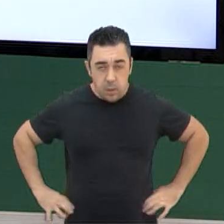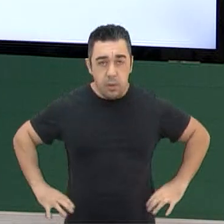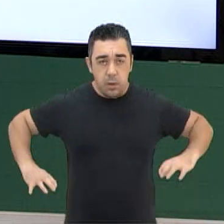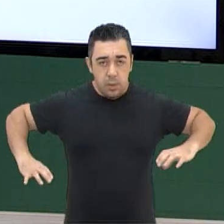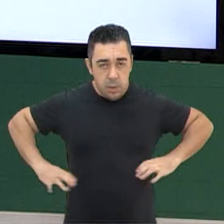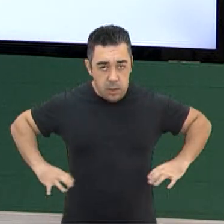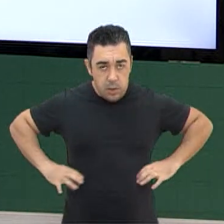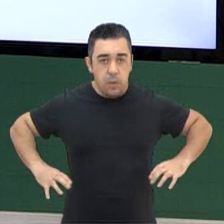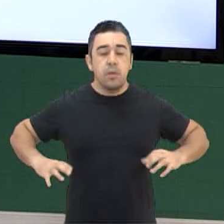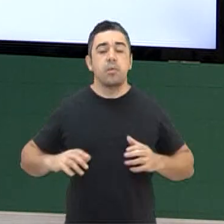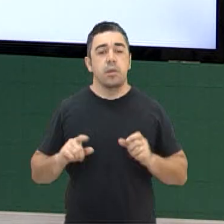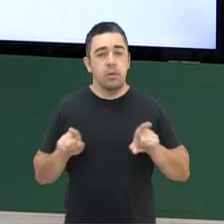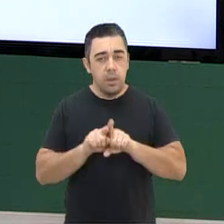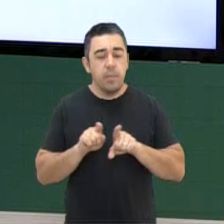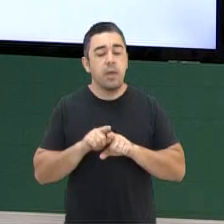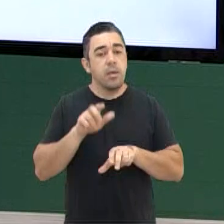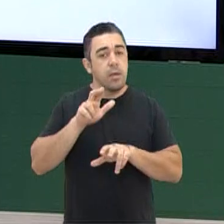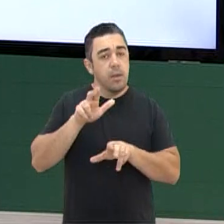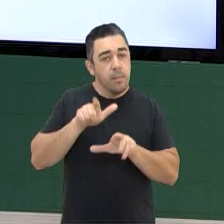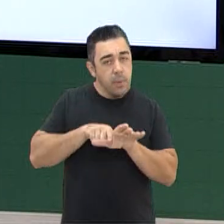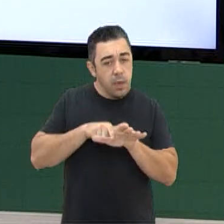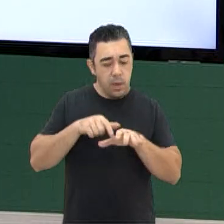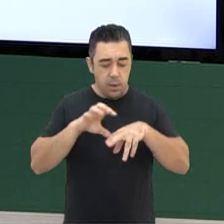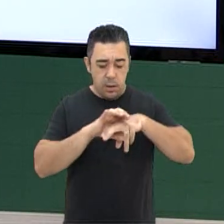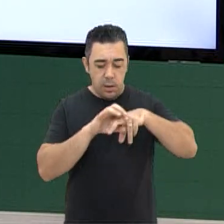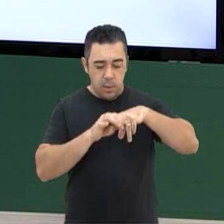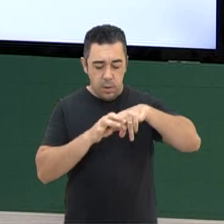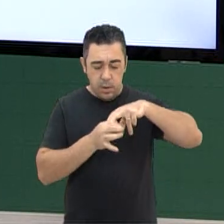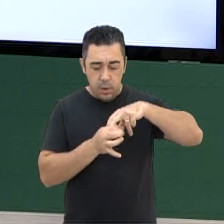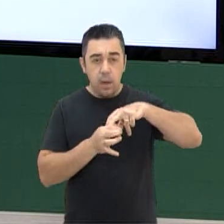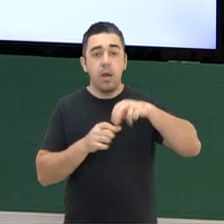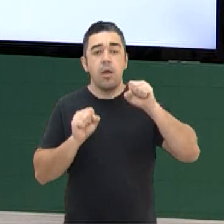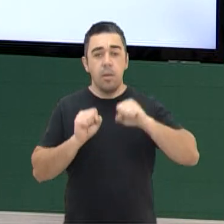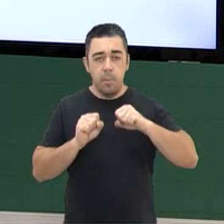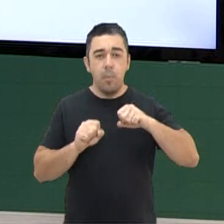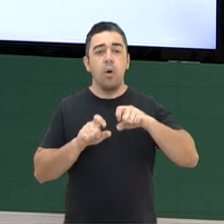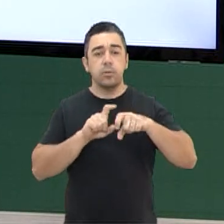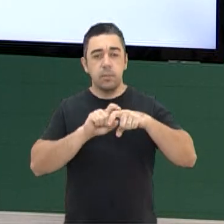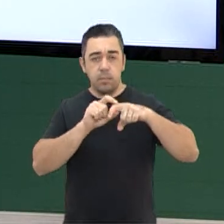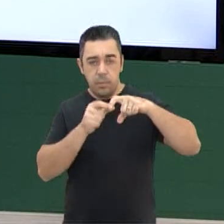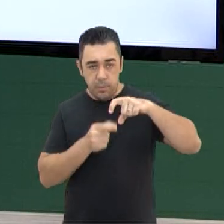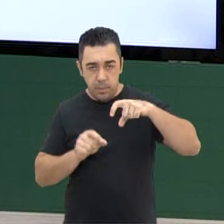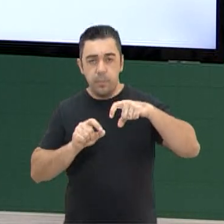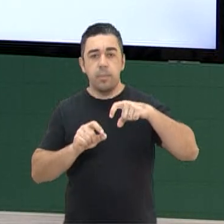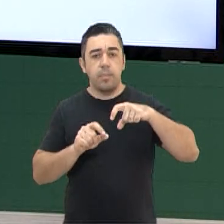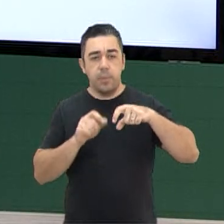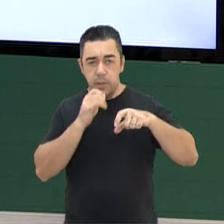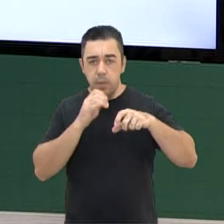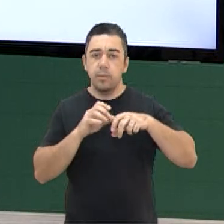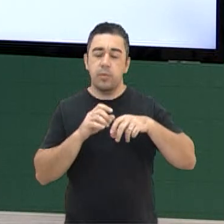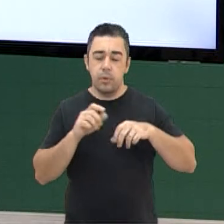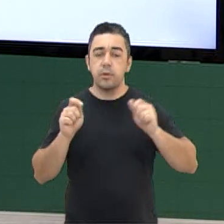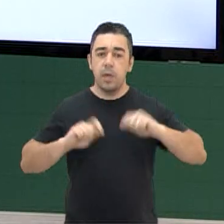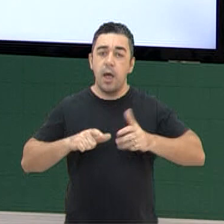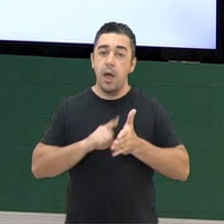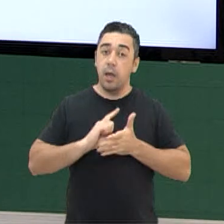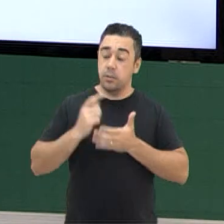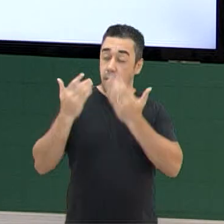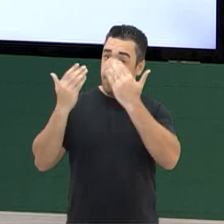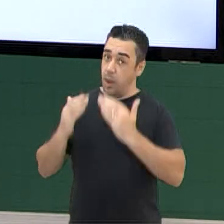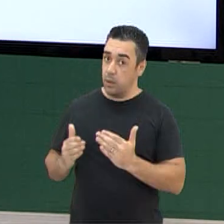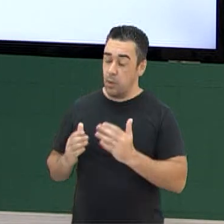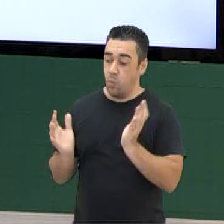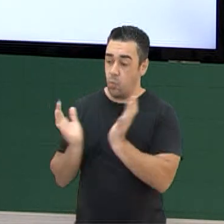nas pernas. Os aparelhos ortopédicos e protéticos podem ser utilizados. É claro que vai passar por uma avaliação da